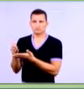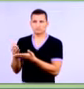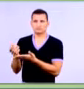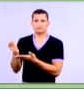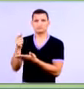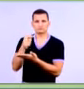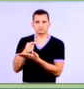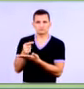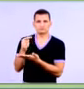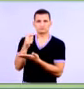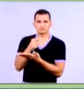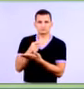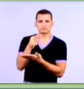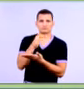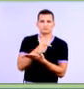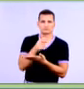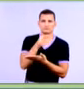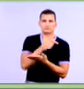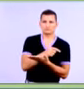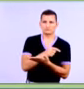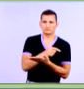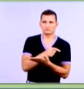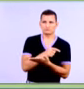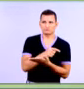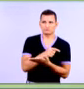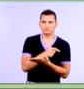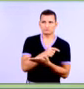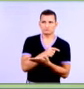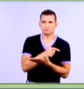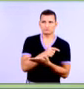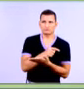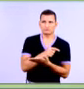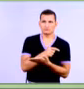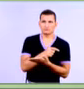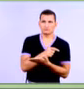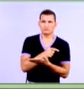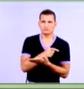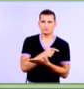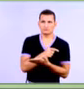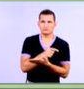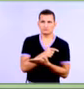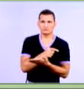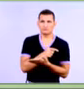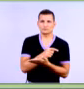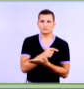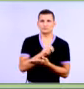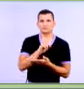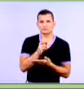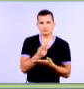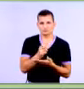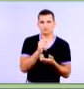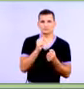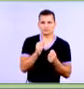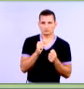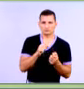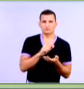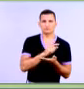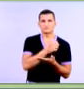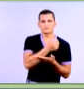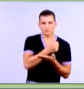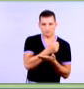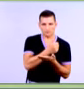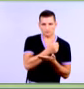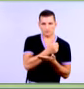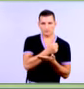os elementos de trás para frente, né? Vou pegando pelo anterior até não ter mais ninguém. Ou eu posso percorrer ela do primeiro,